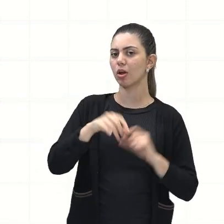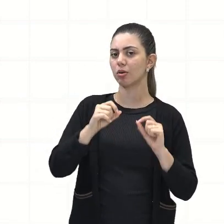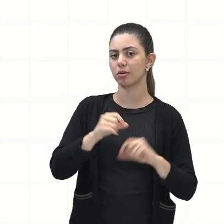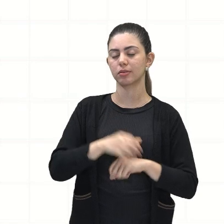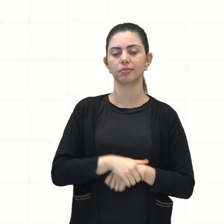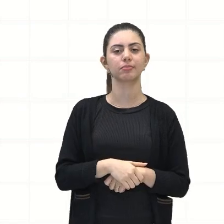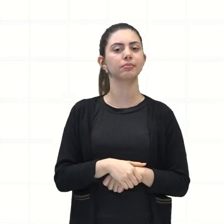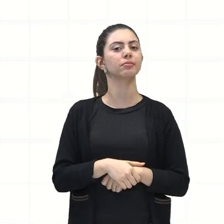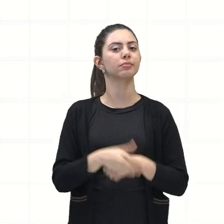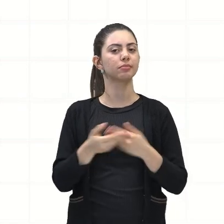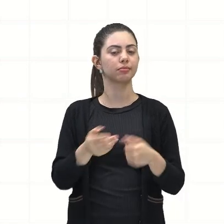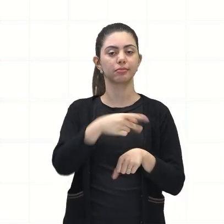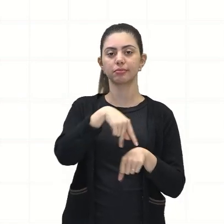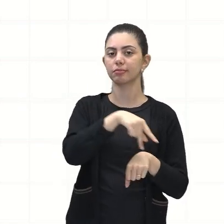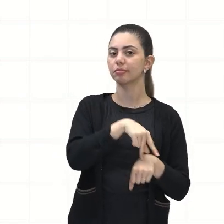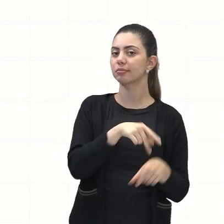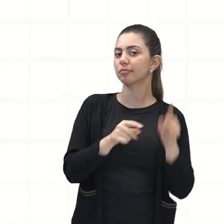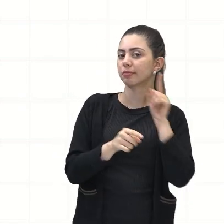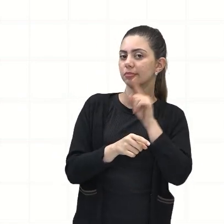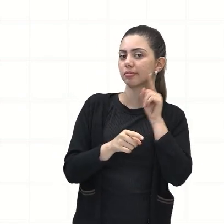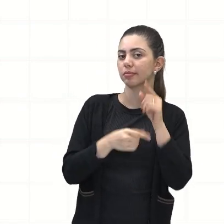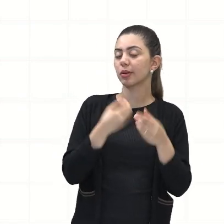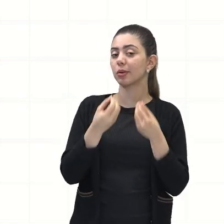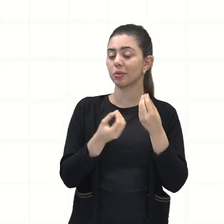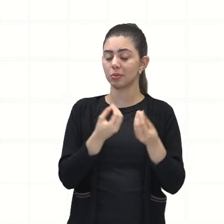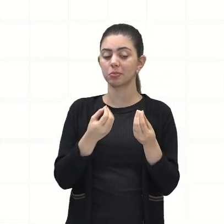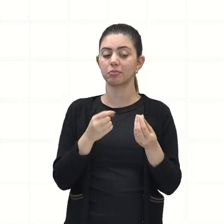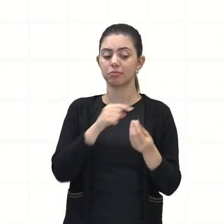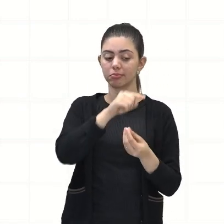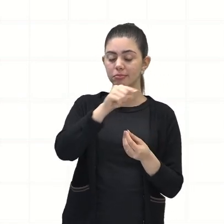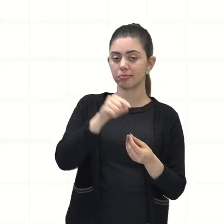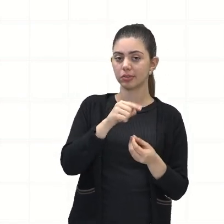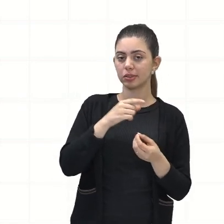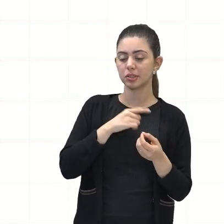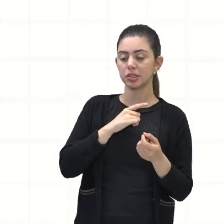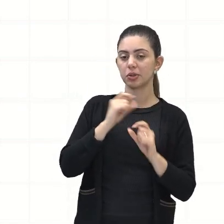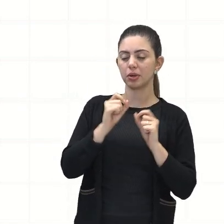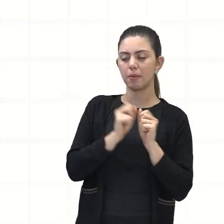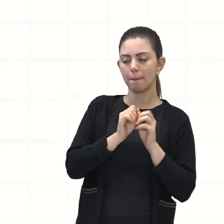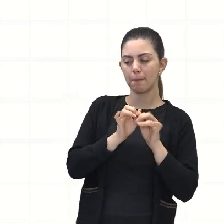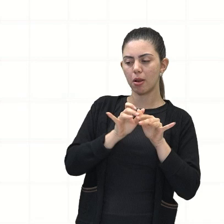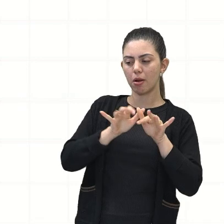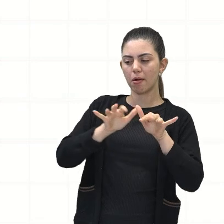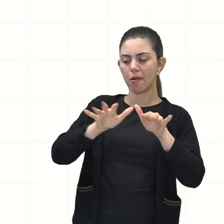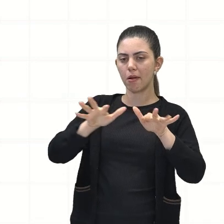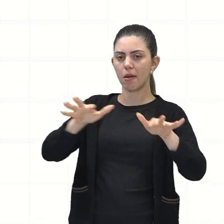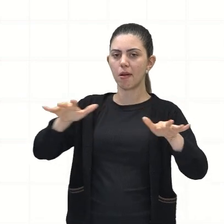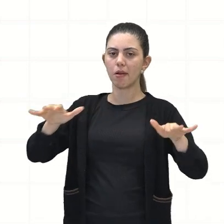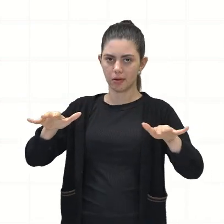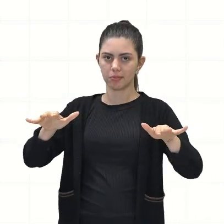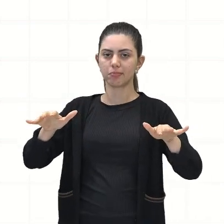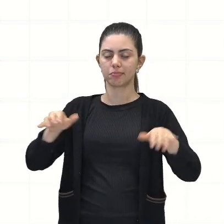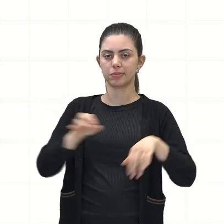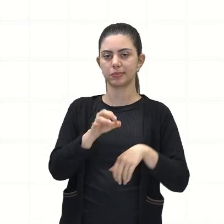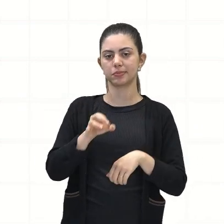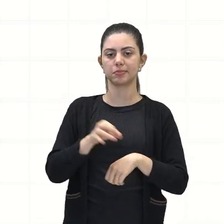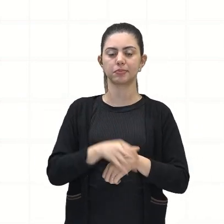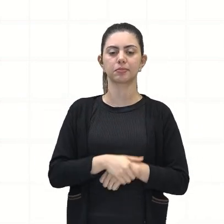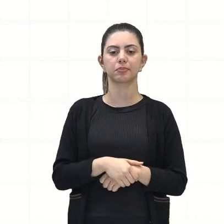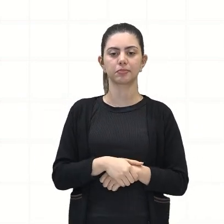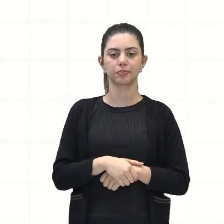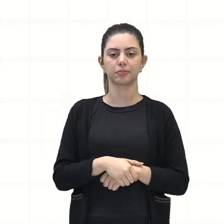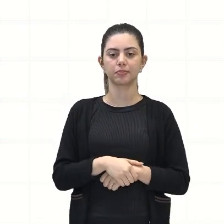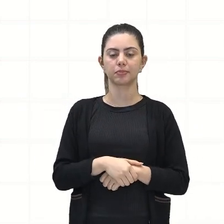território americano estava se expandindo em direção ao oeste. Tudo